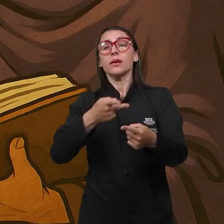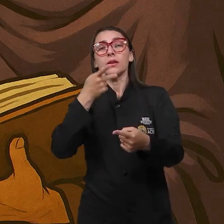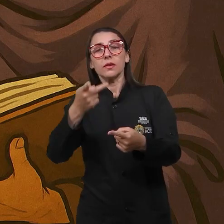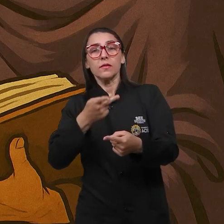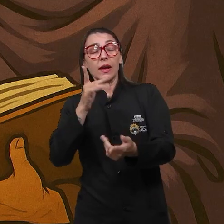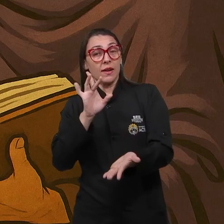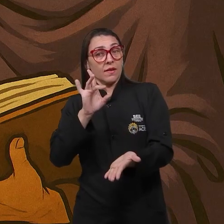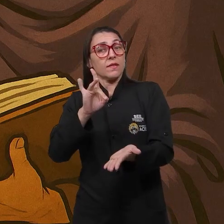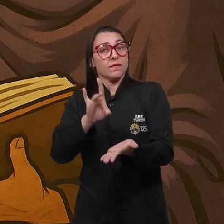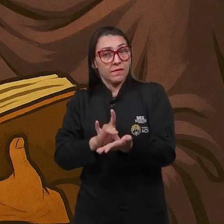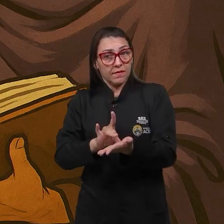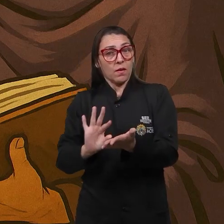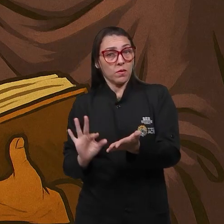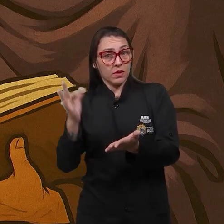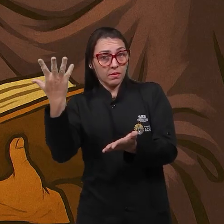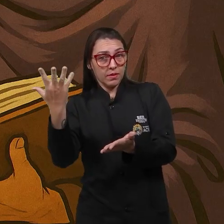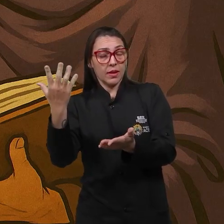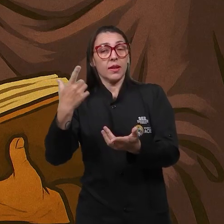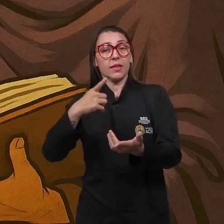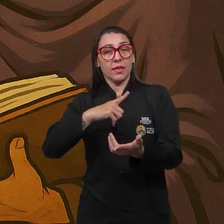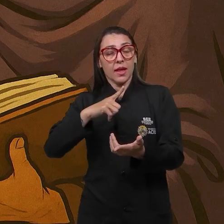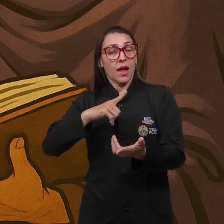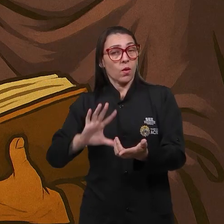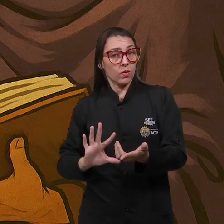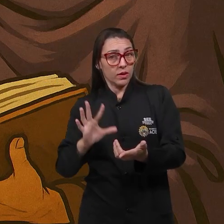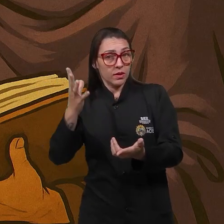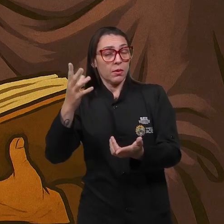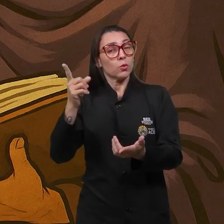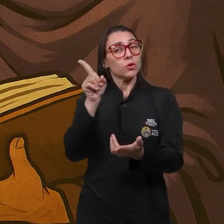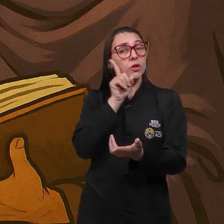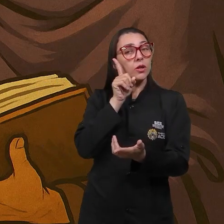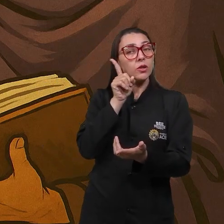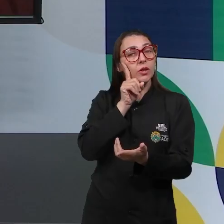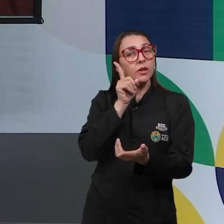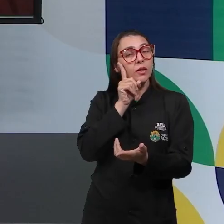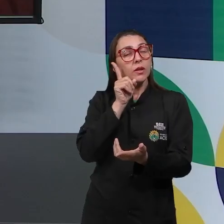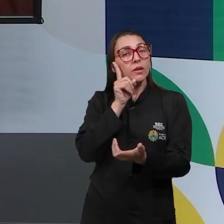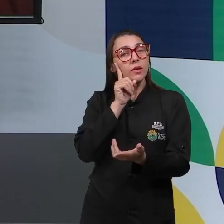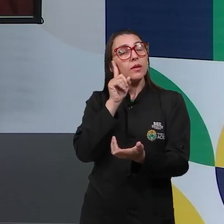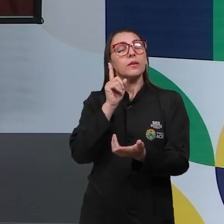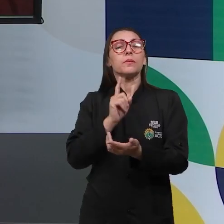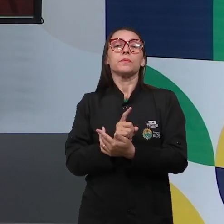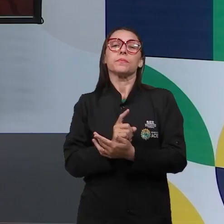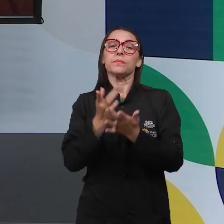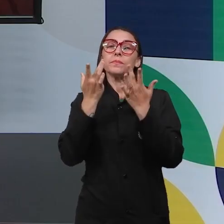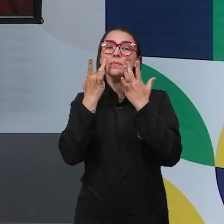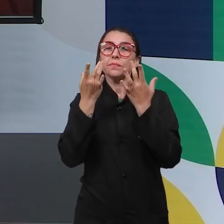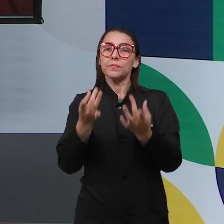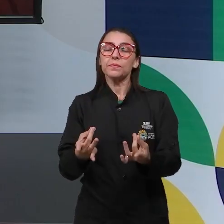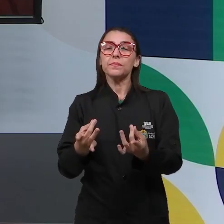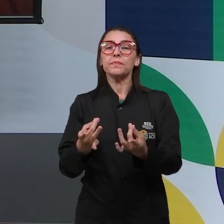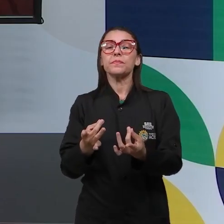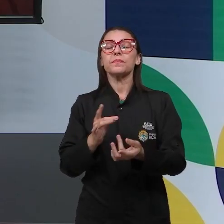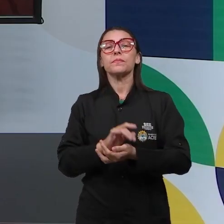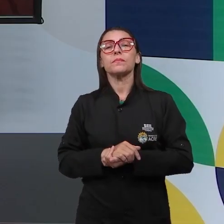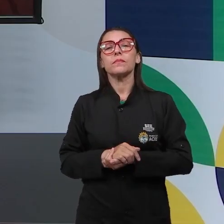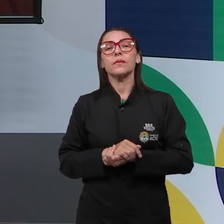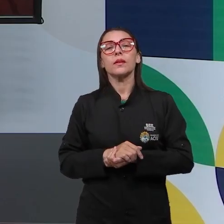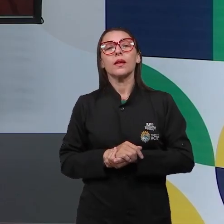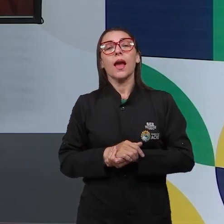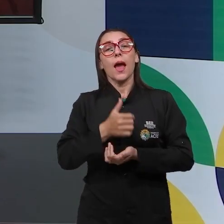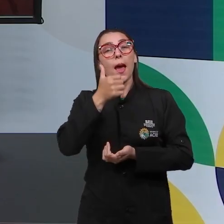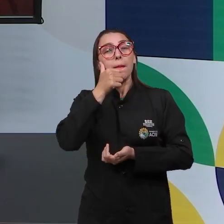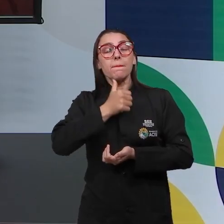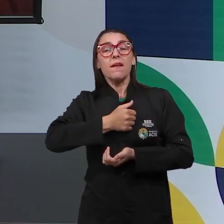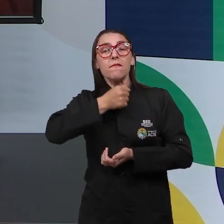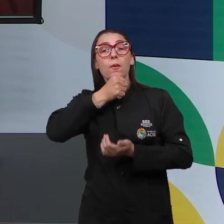hechos reais, os fatos reais, é que eles envolvem acontecimentos cotidianos. Se for prestar atenção, né, a lenda diz, conta minha avó